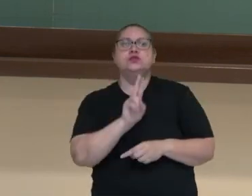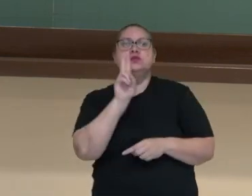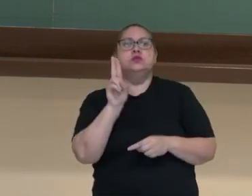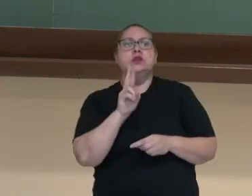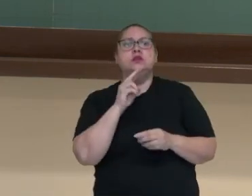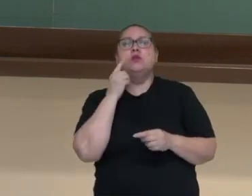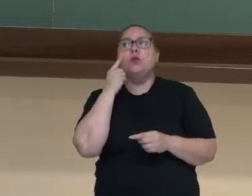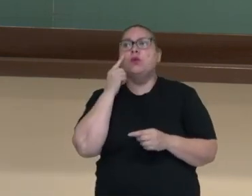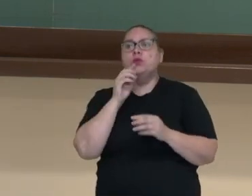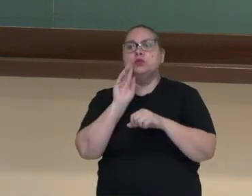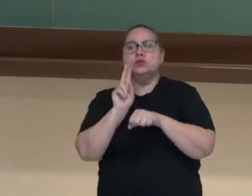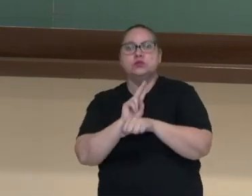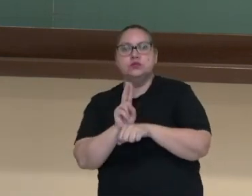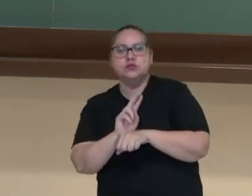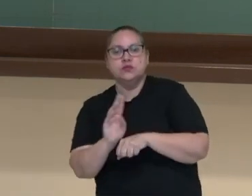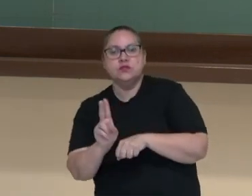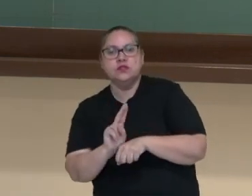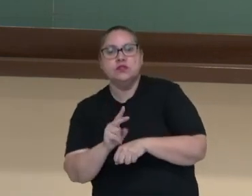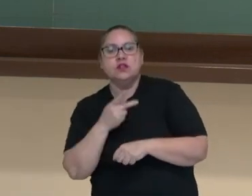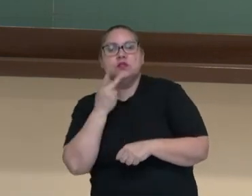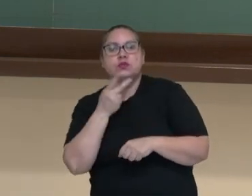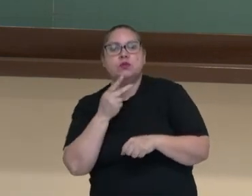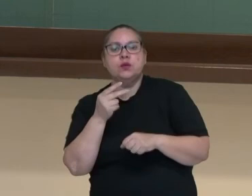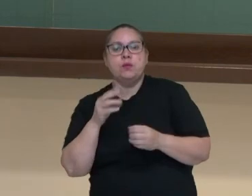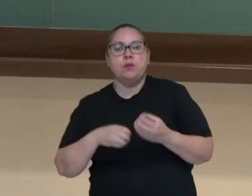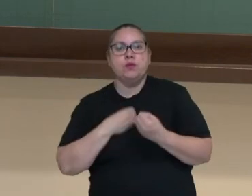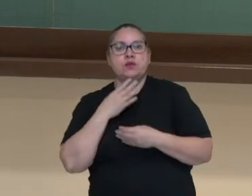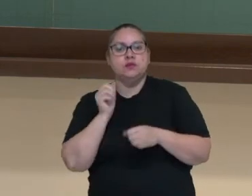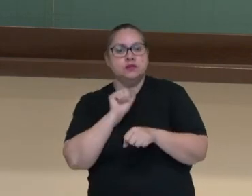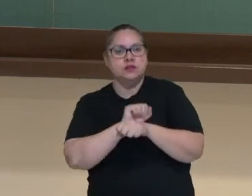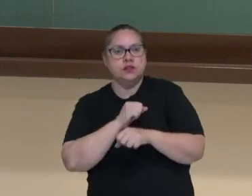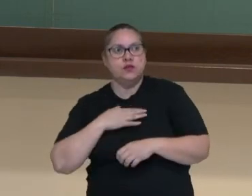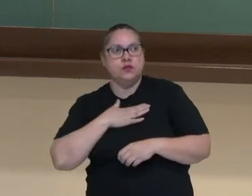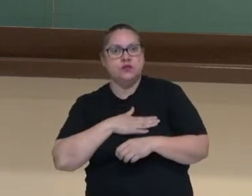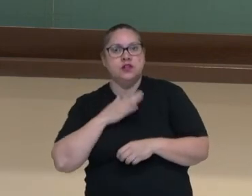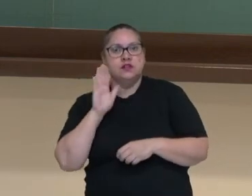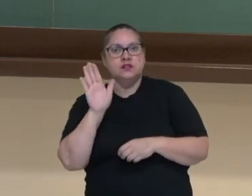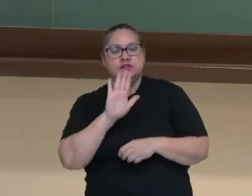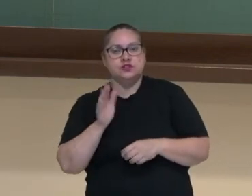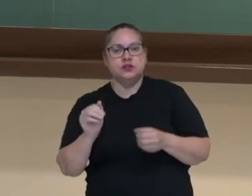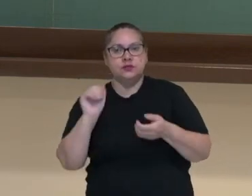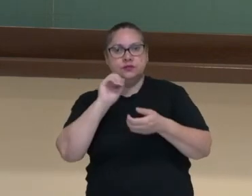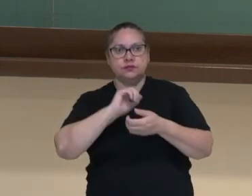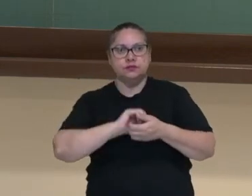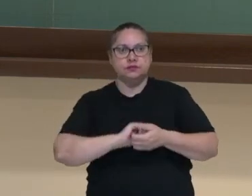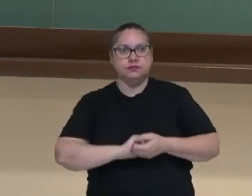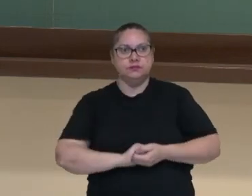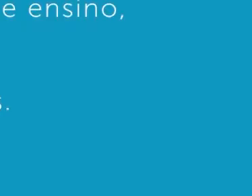Nesse vídeo, falamos sobre poema. Espero que vocês tenham gostado. Até breve!